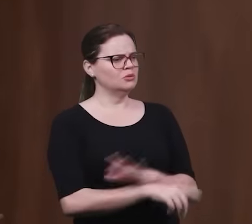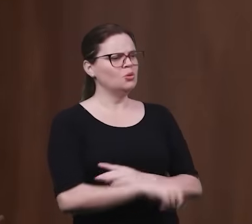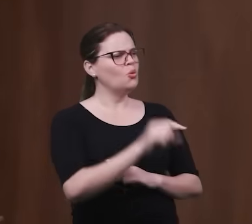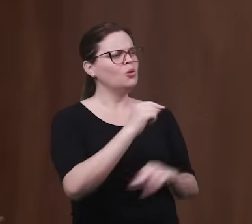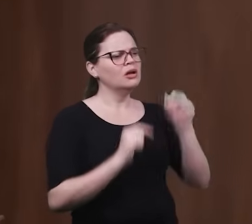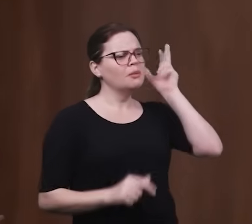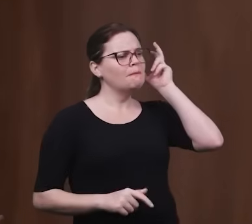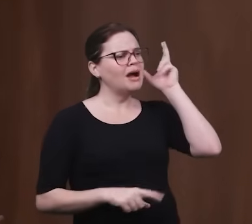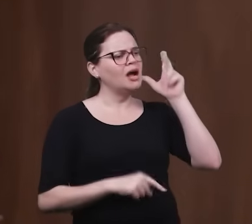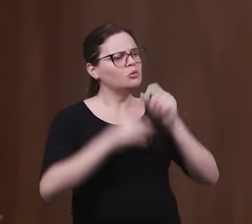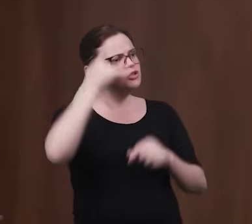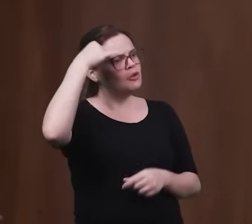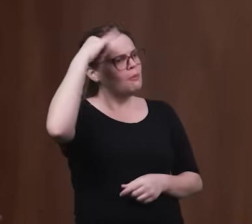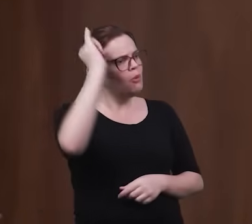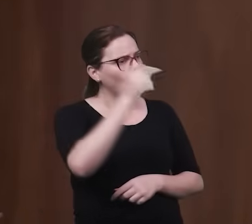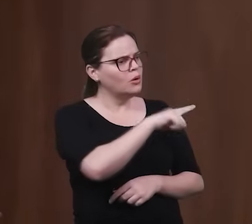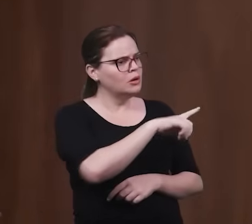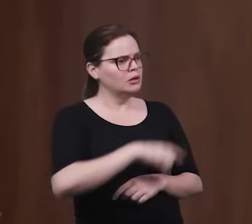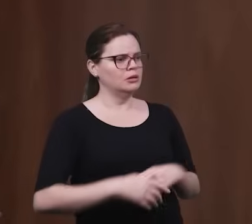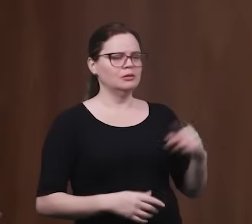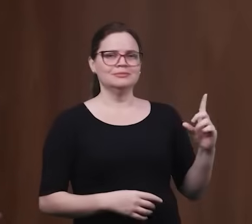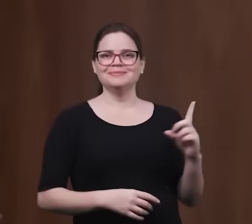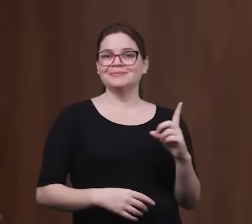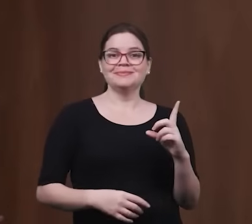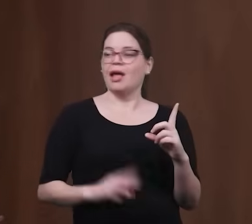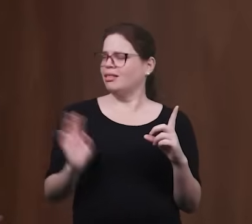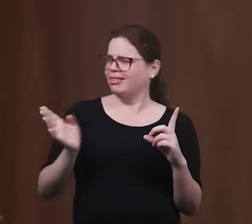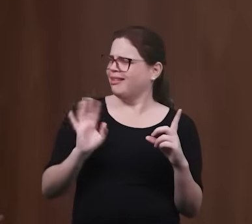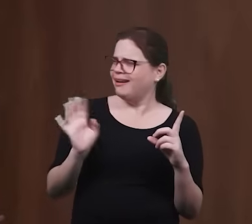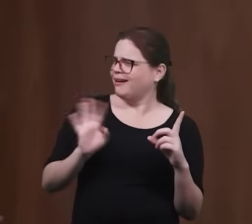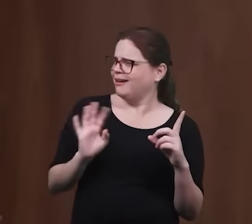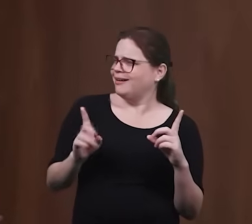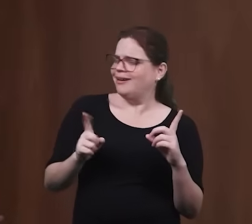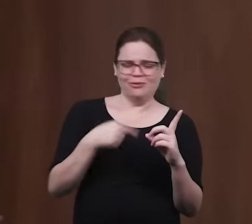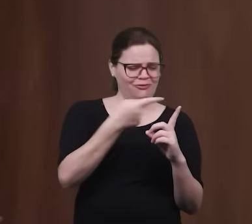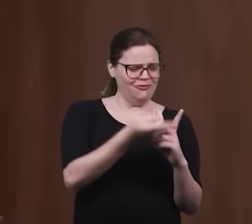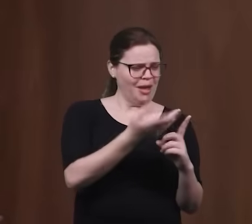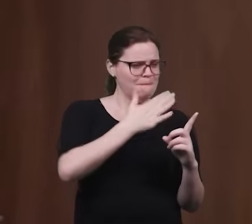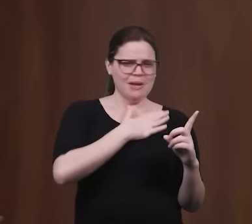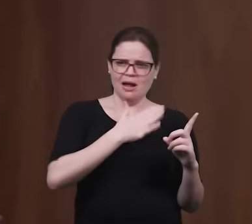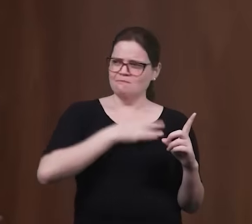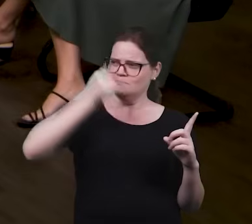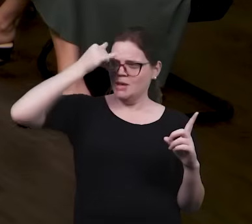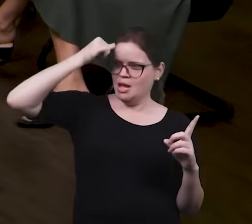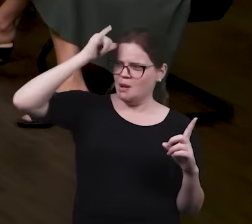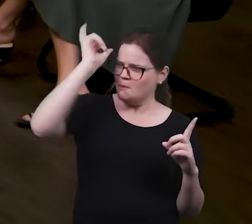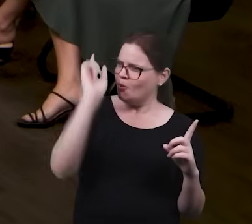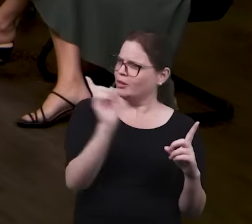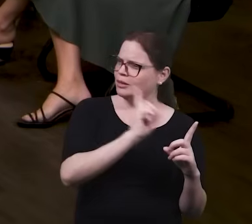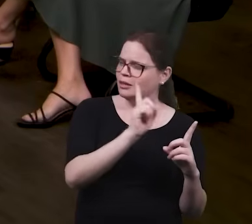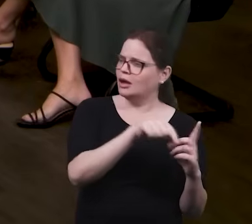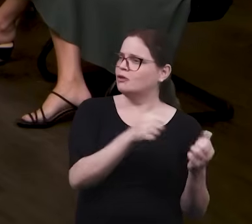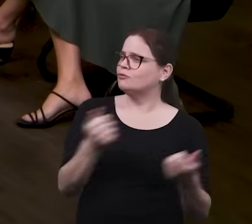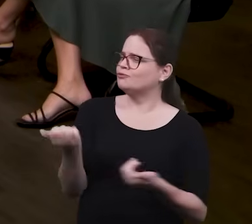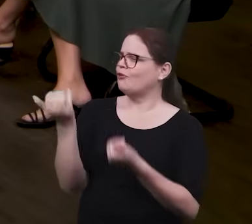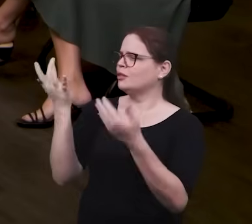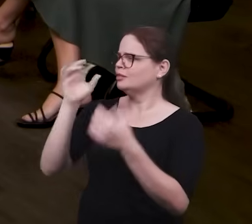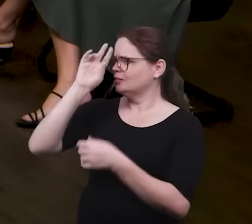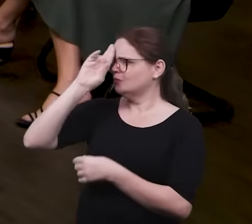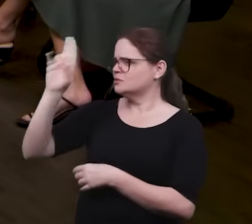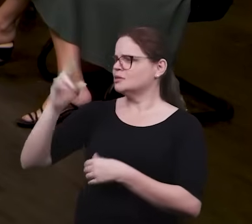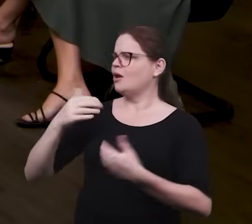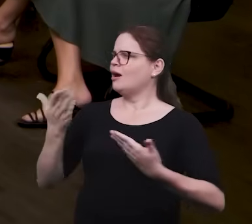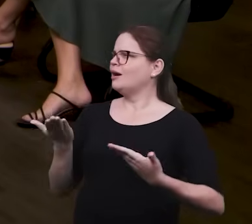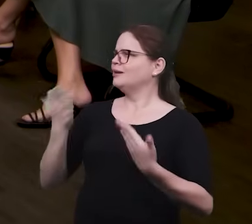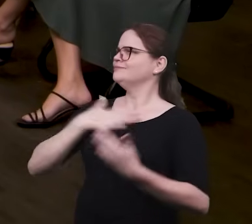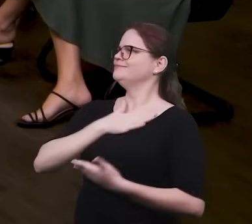verdade, mas foi para sacrificar ao Senhor. Não era de forma alguma para mim, era para agradar ao Senhor. Então foi